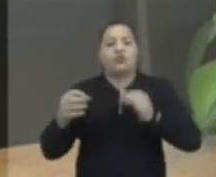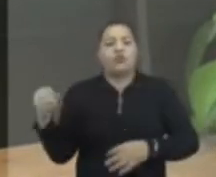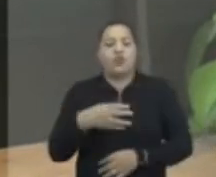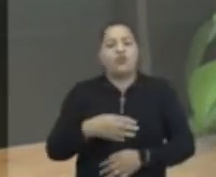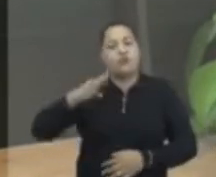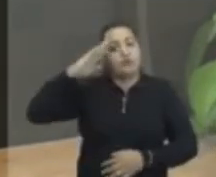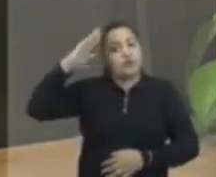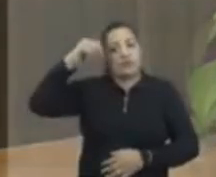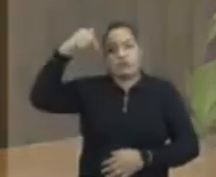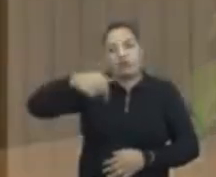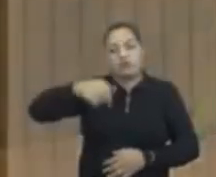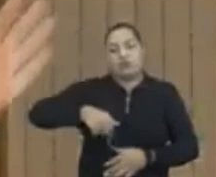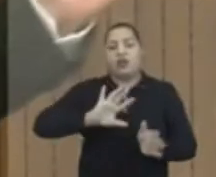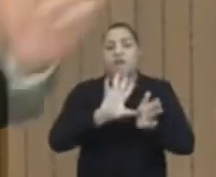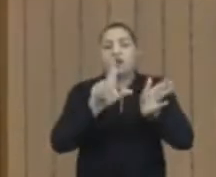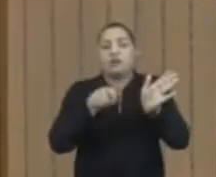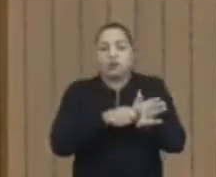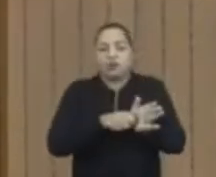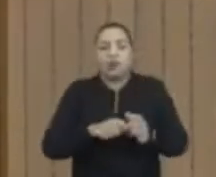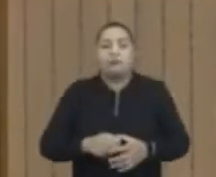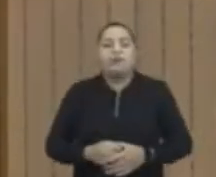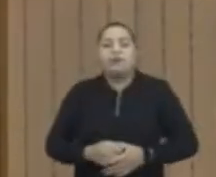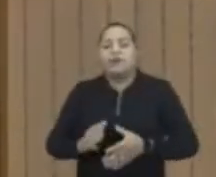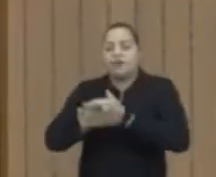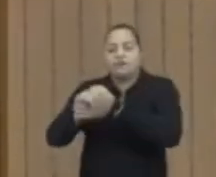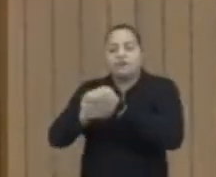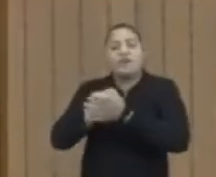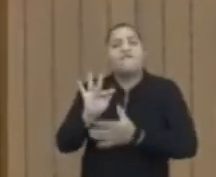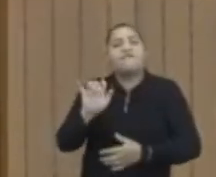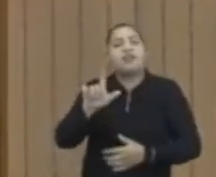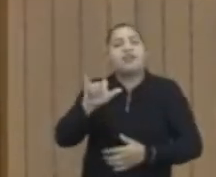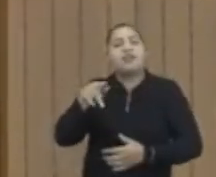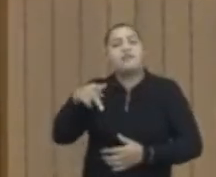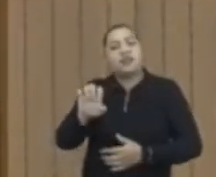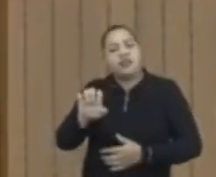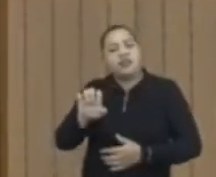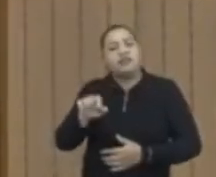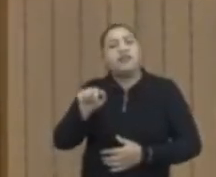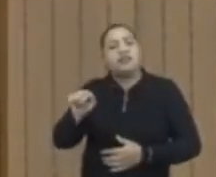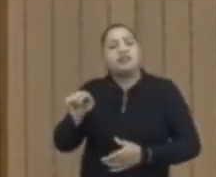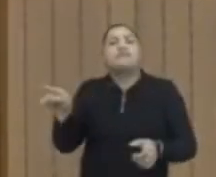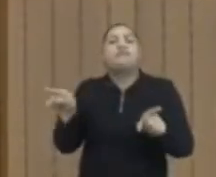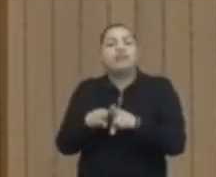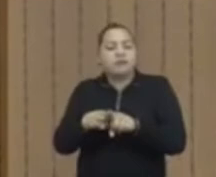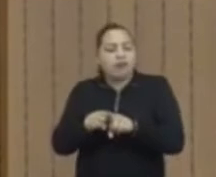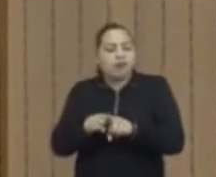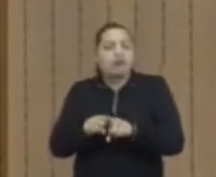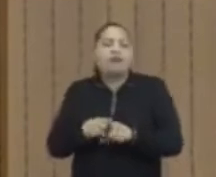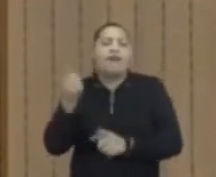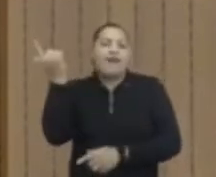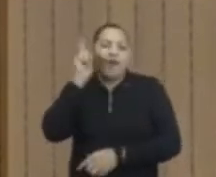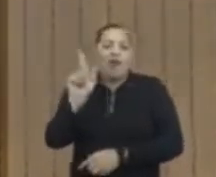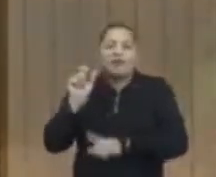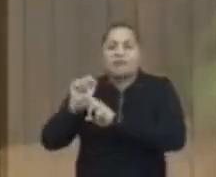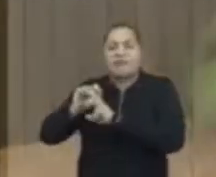Amazônia. Cumprimentar o amigo Felipe Palha também, colega de trabalho, que conseguiu aí também nesses meses